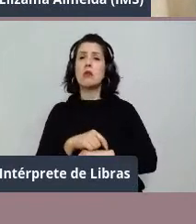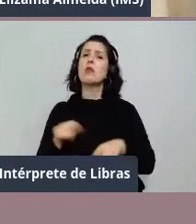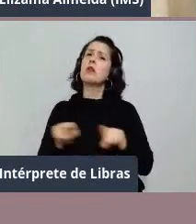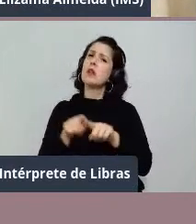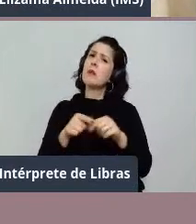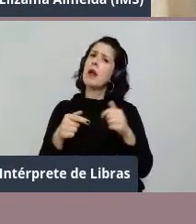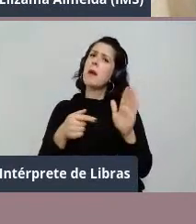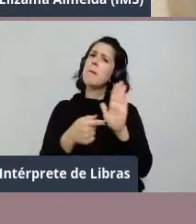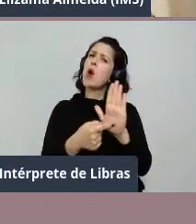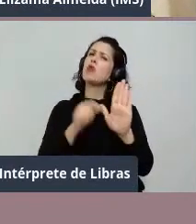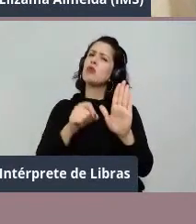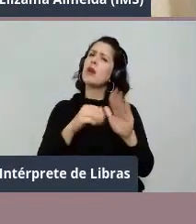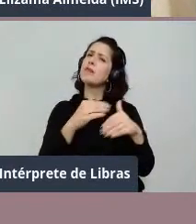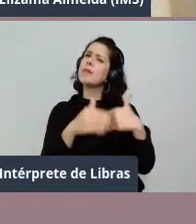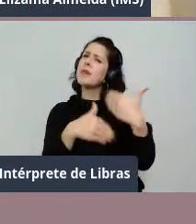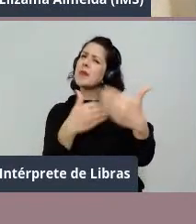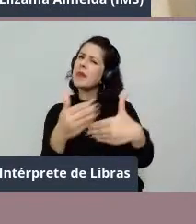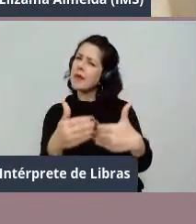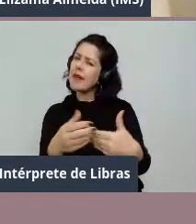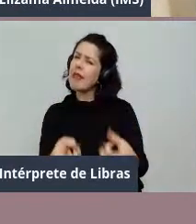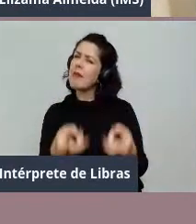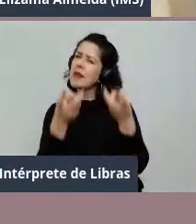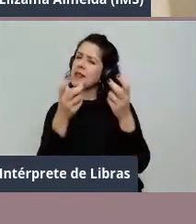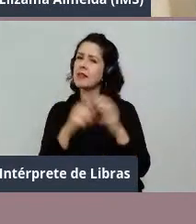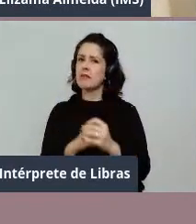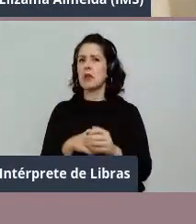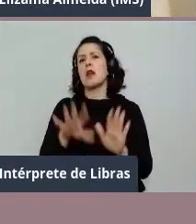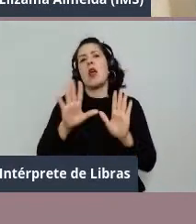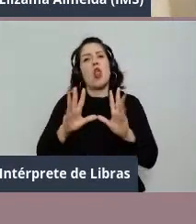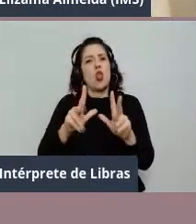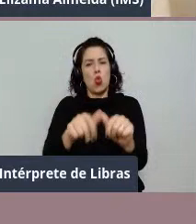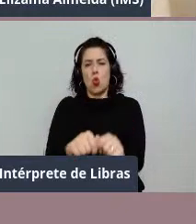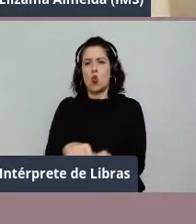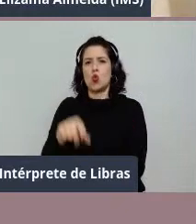desdobra em canetas, digamos assim.